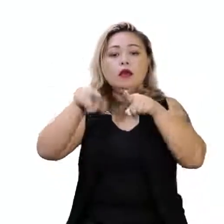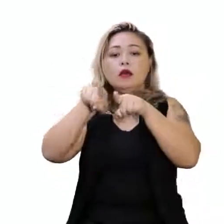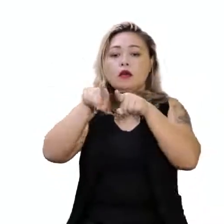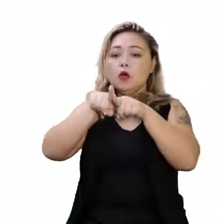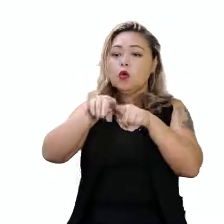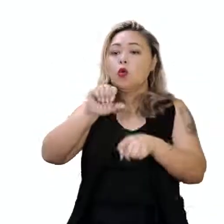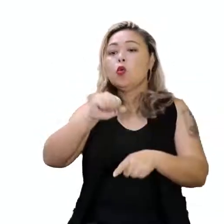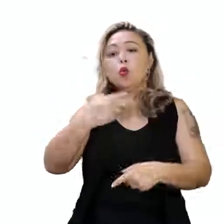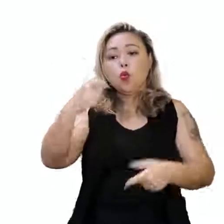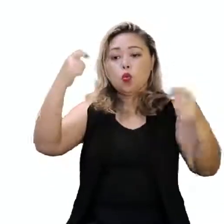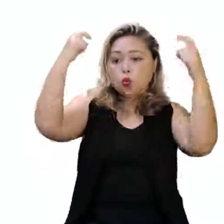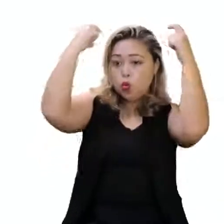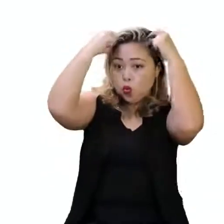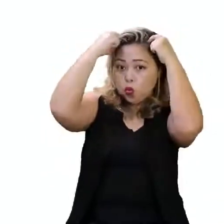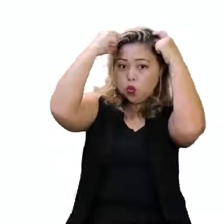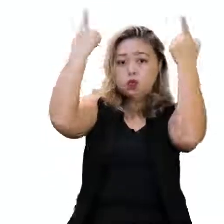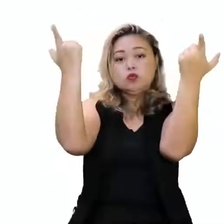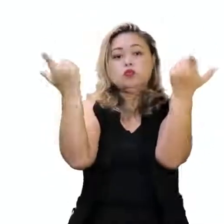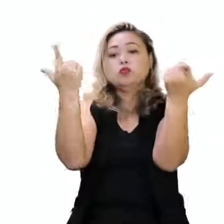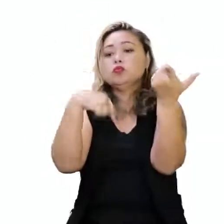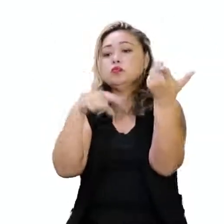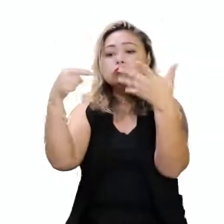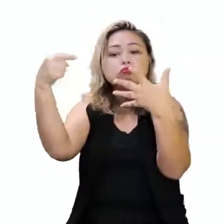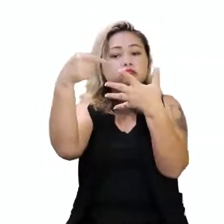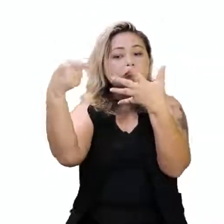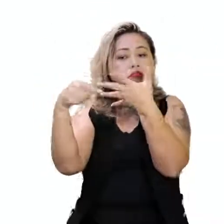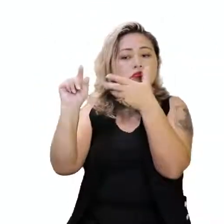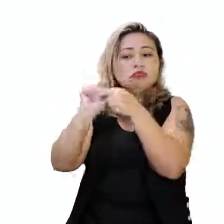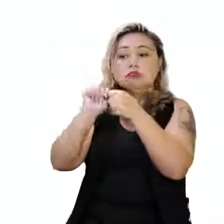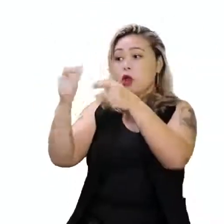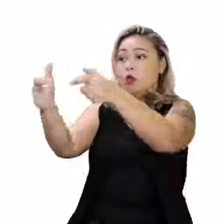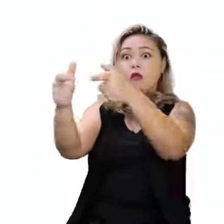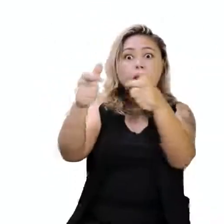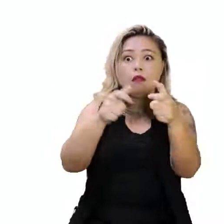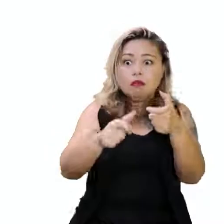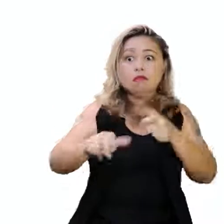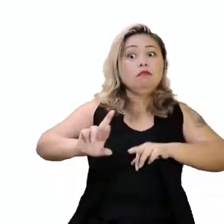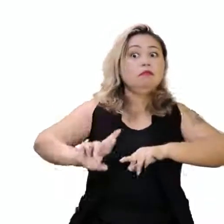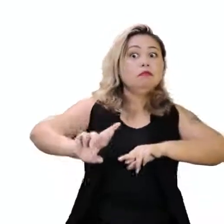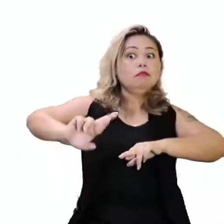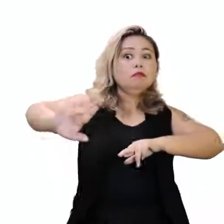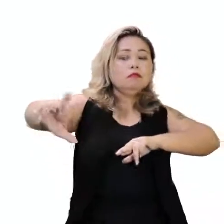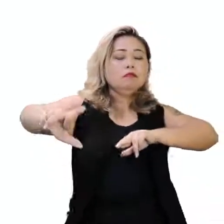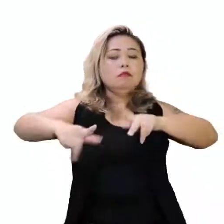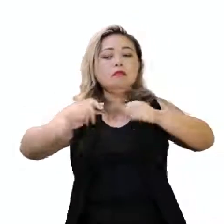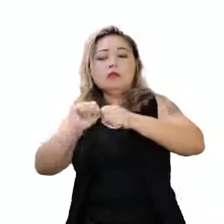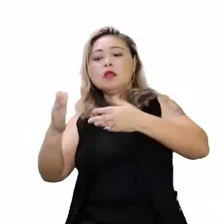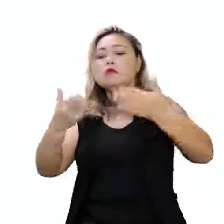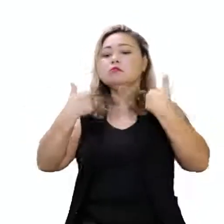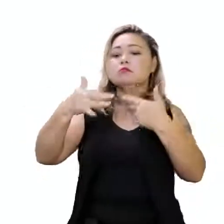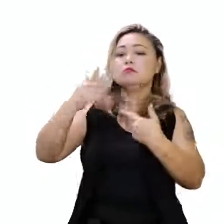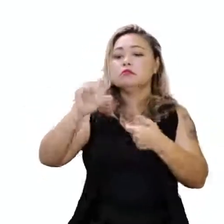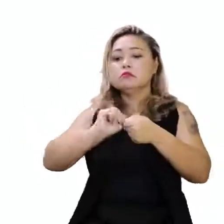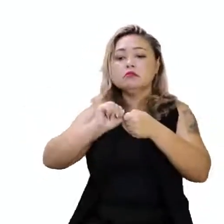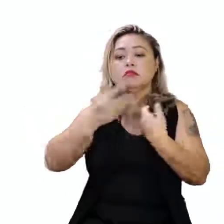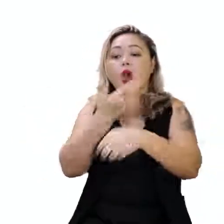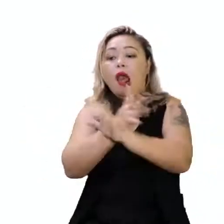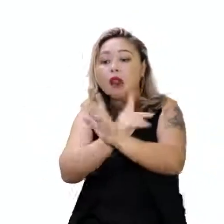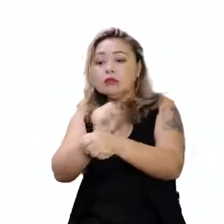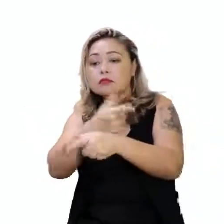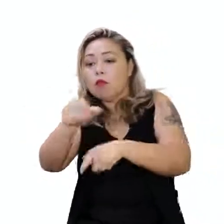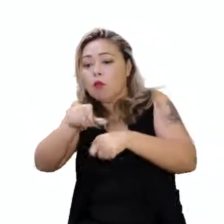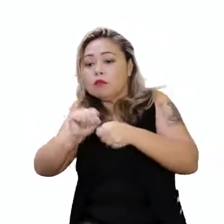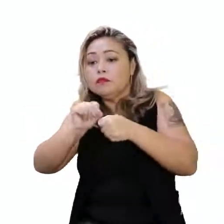mapache, no urso, tá? E a gente sabe que cada um deles vive em locais bem distintos, né? Áreas tropicais, subtropicais, áreas desertas,